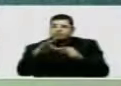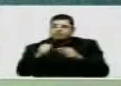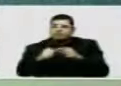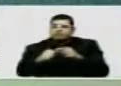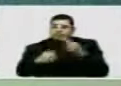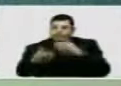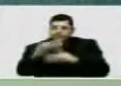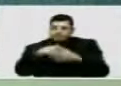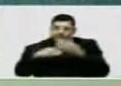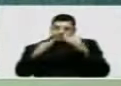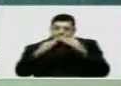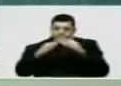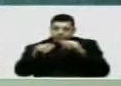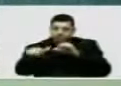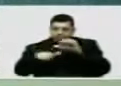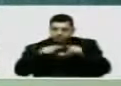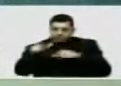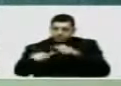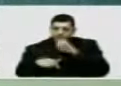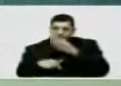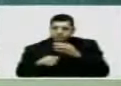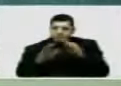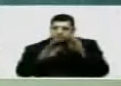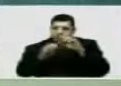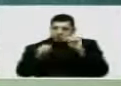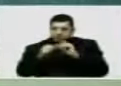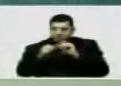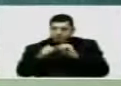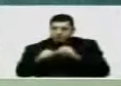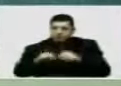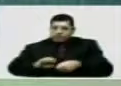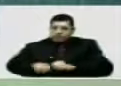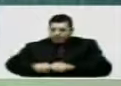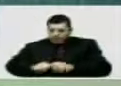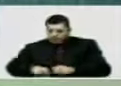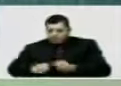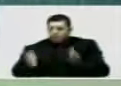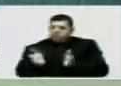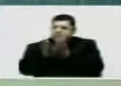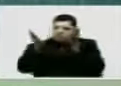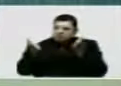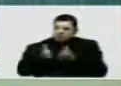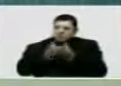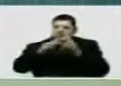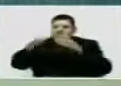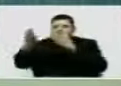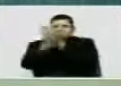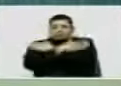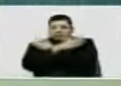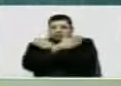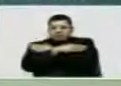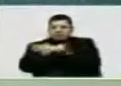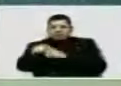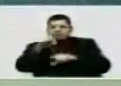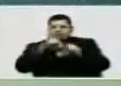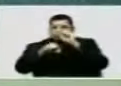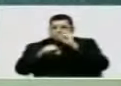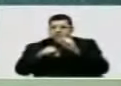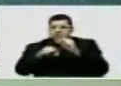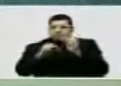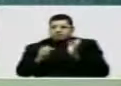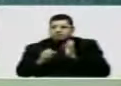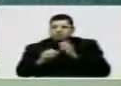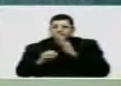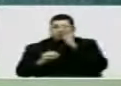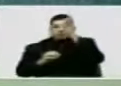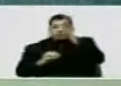que o preço dessa transição seja a fome, a miséria, o desemprego, alternativa econômica